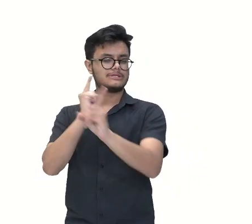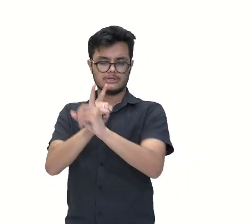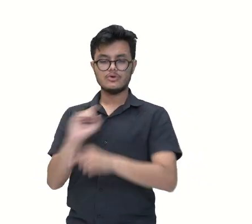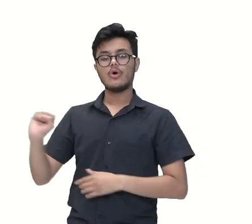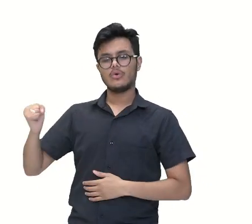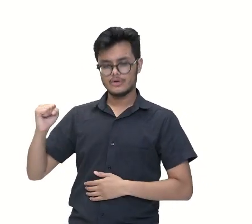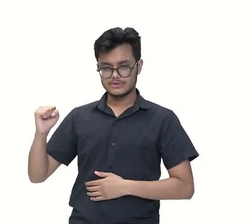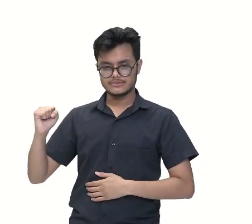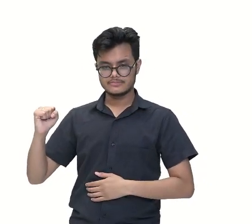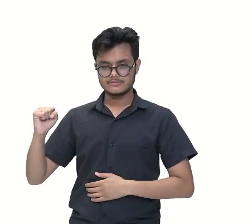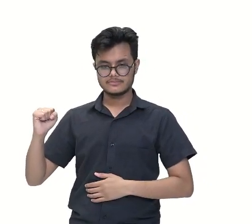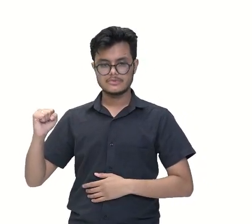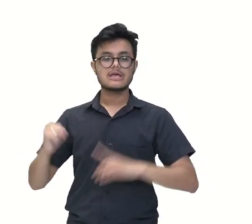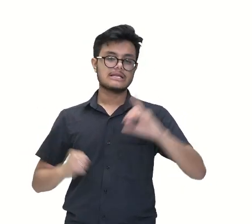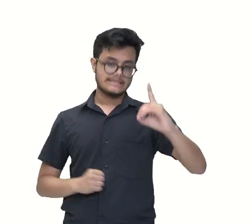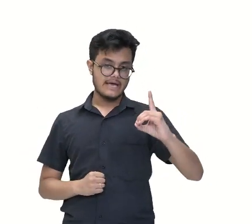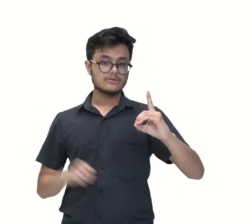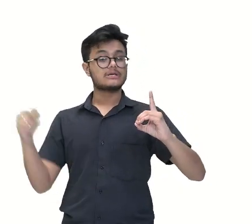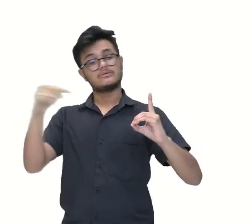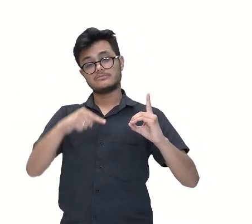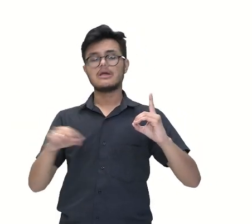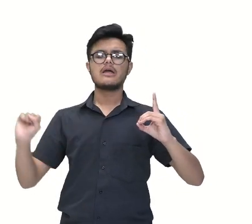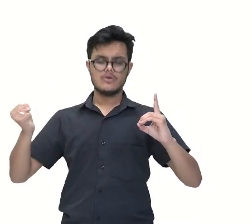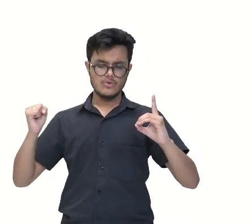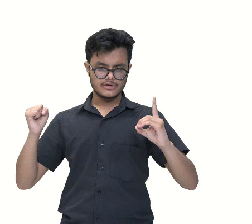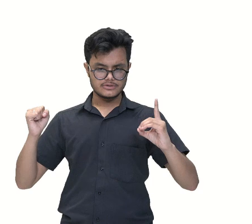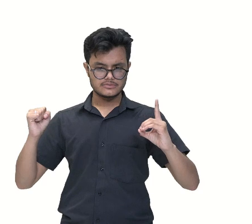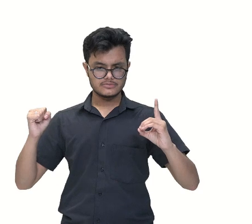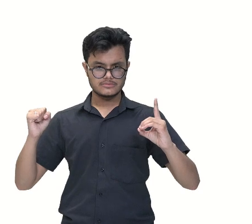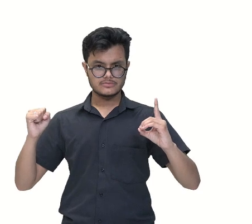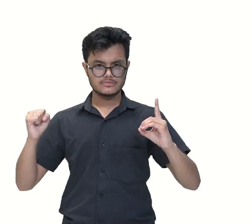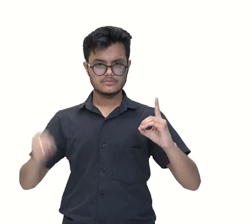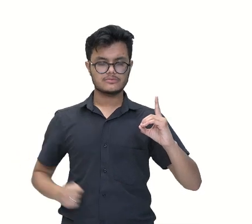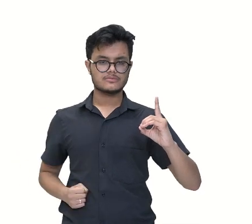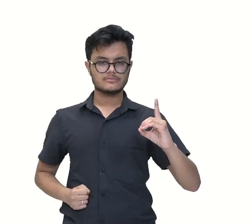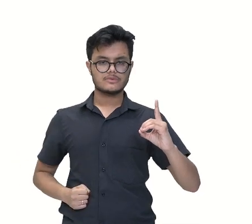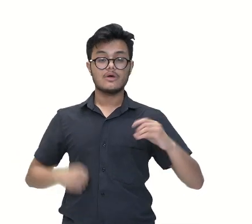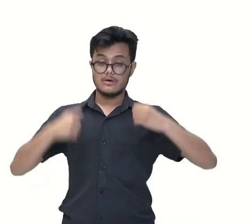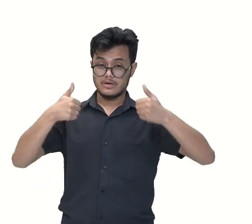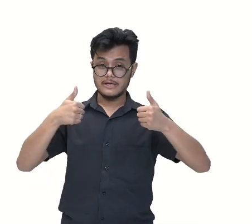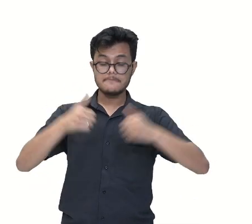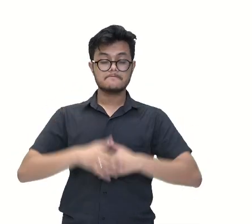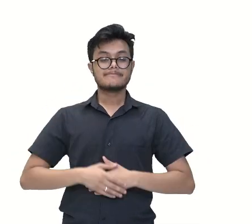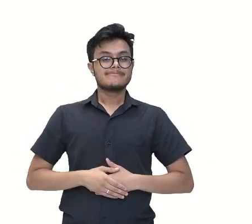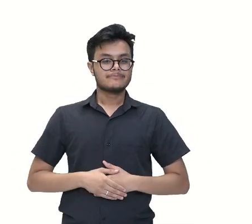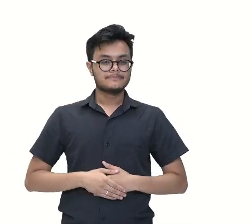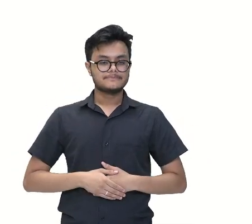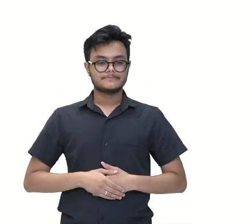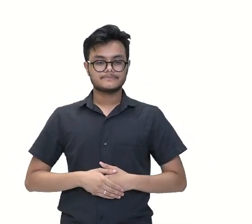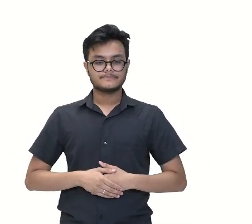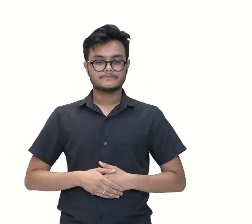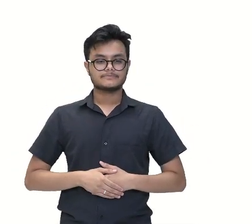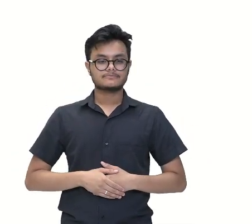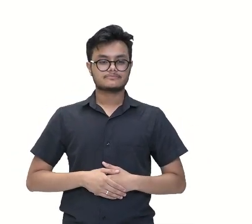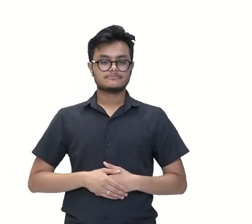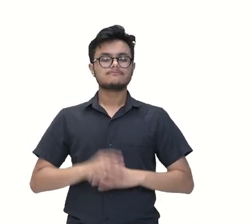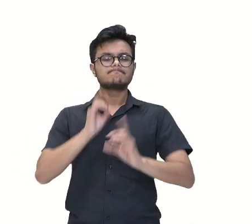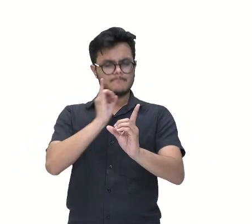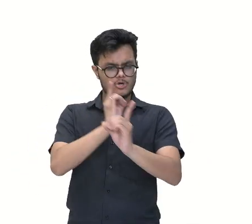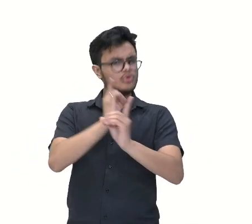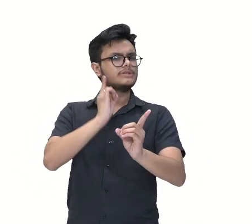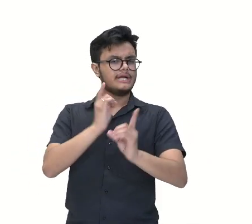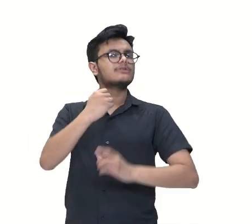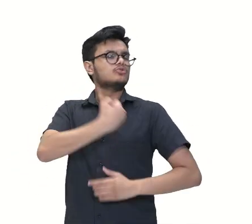Então, o valor do delta nesse caso aí, ó, é igual a 8. Ok? Encontrei o valor